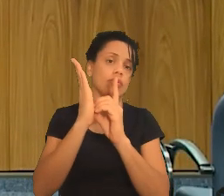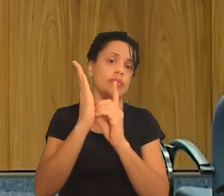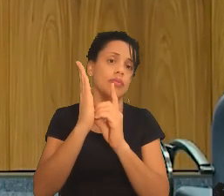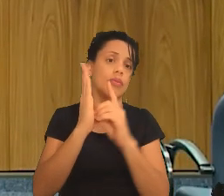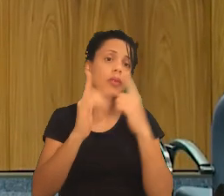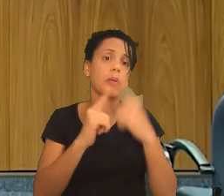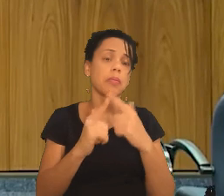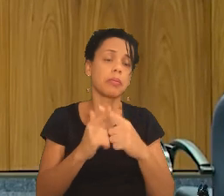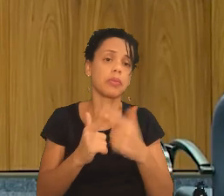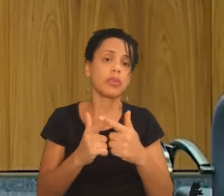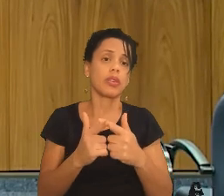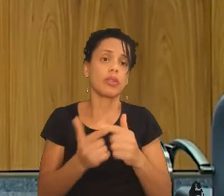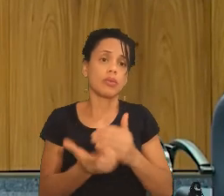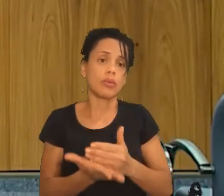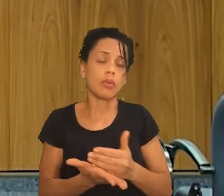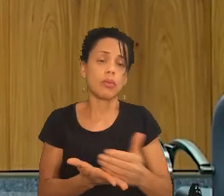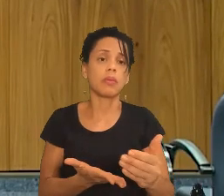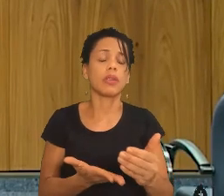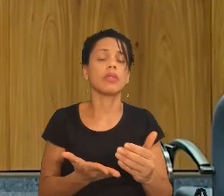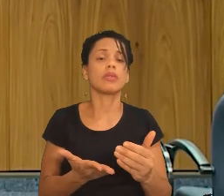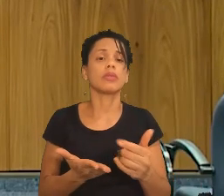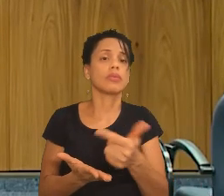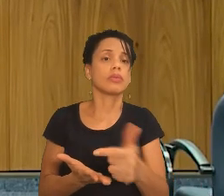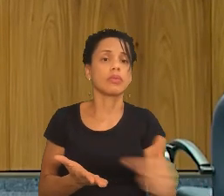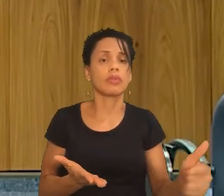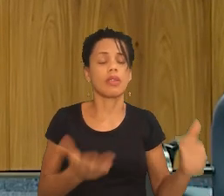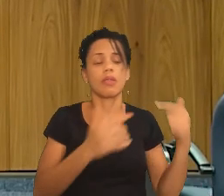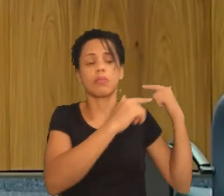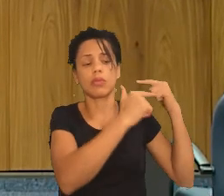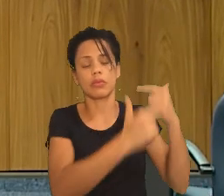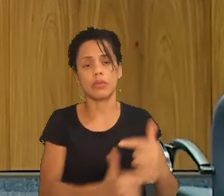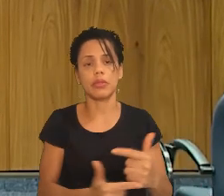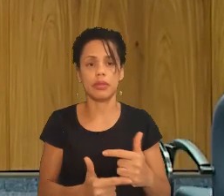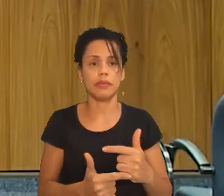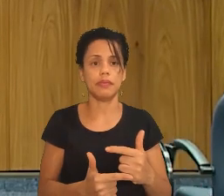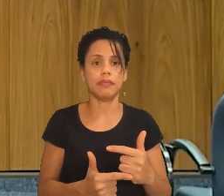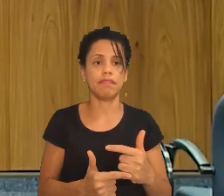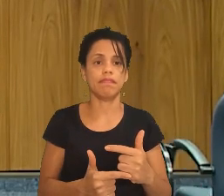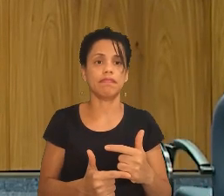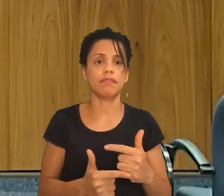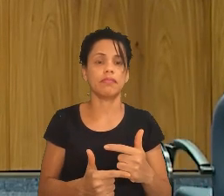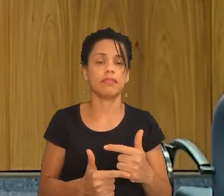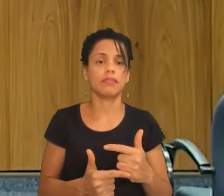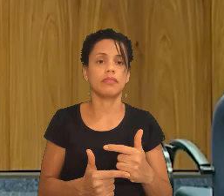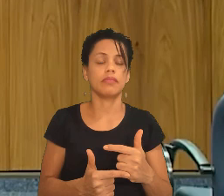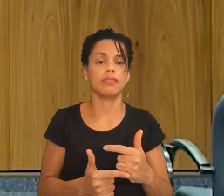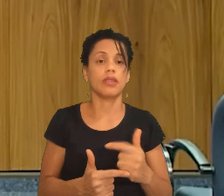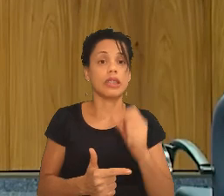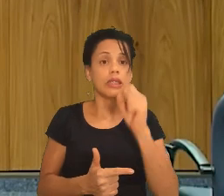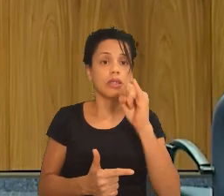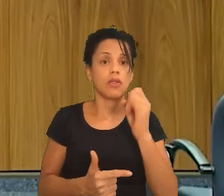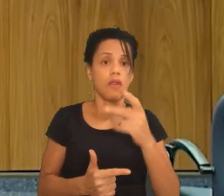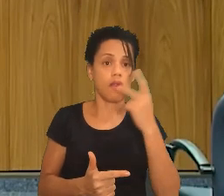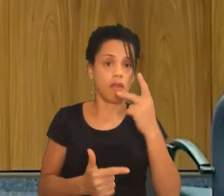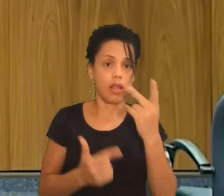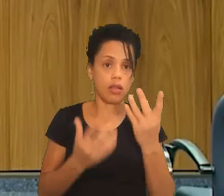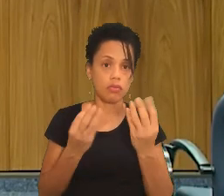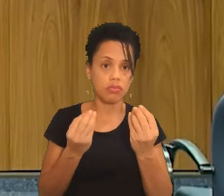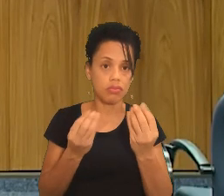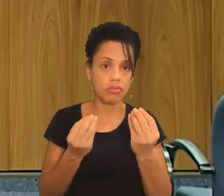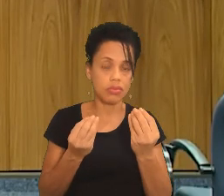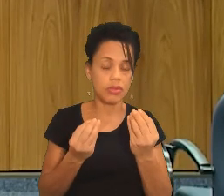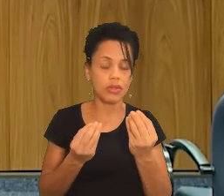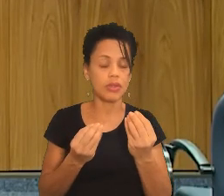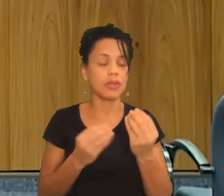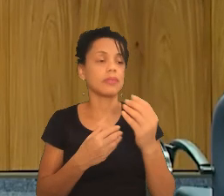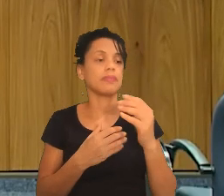encontram uma resistência no sistema mais tradicional. Então, é isso. Desculpa se eu falei demais. Obrigado de novo pela oportunidade de